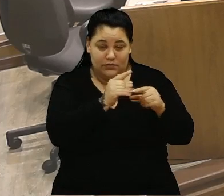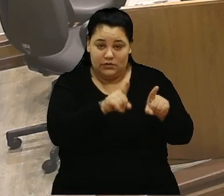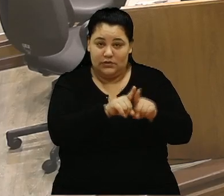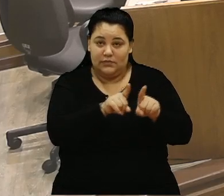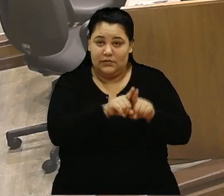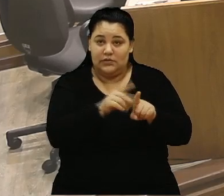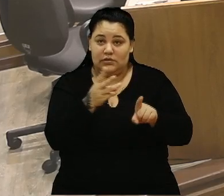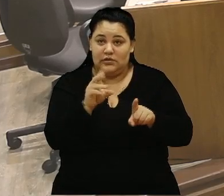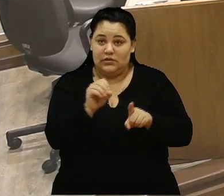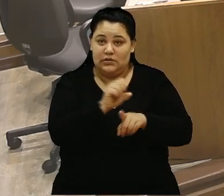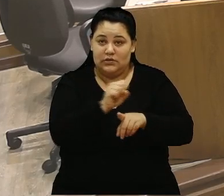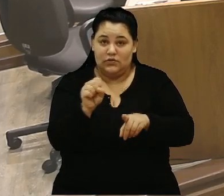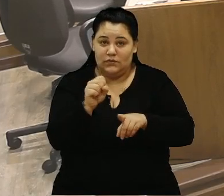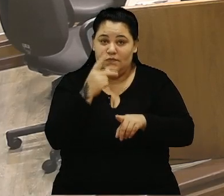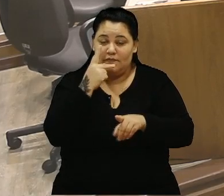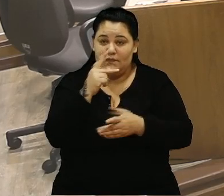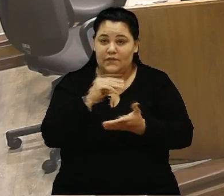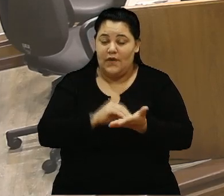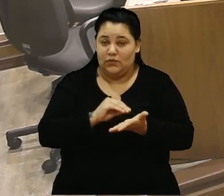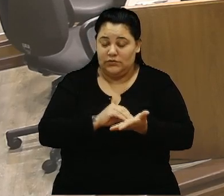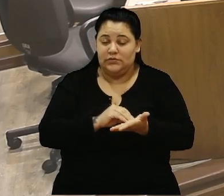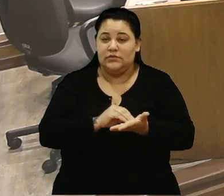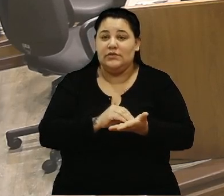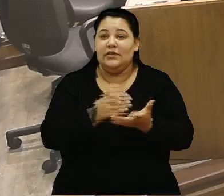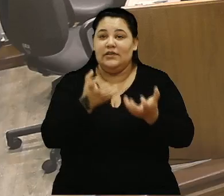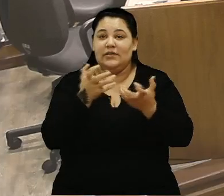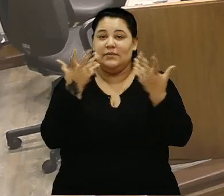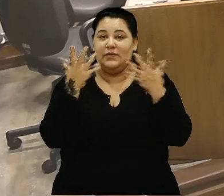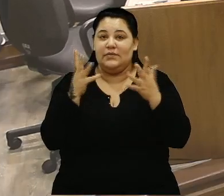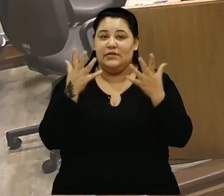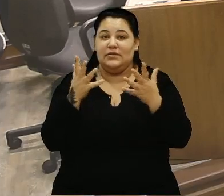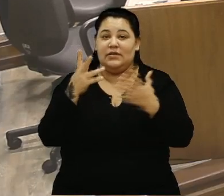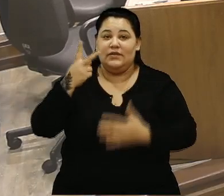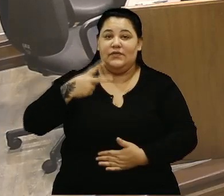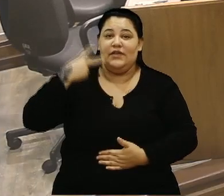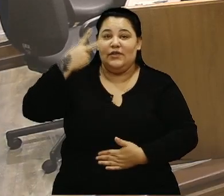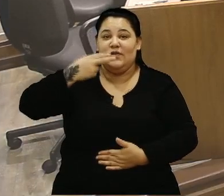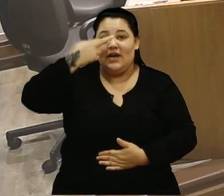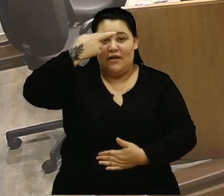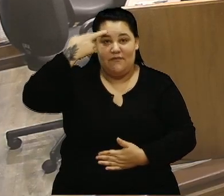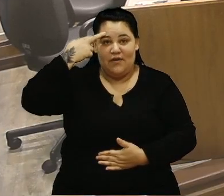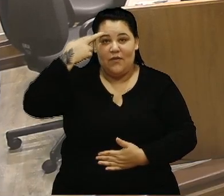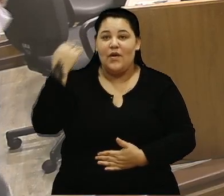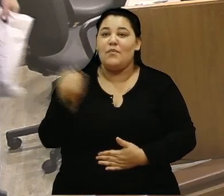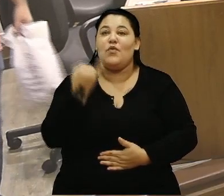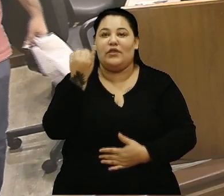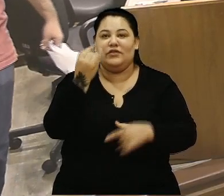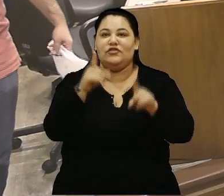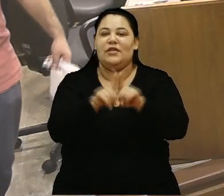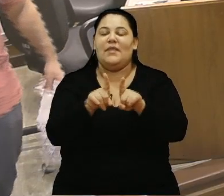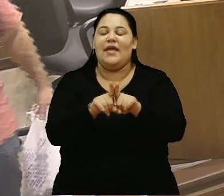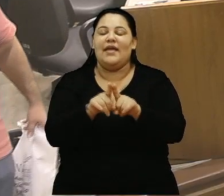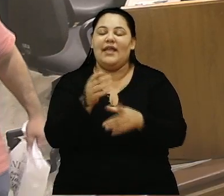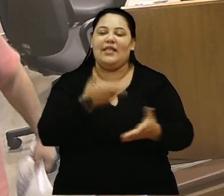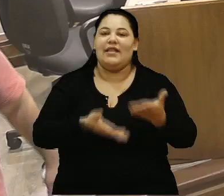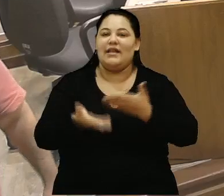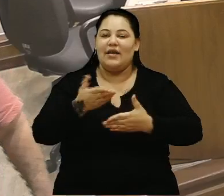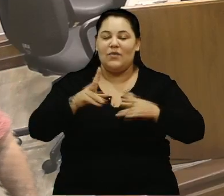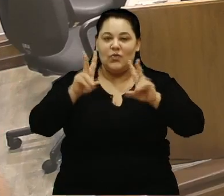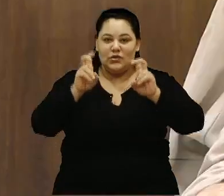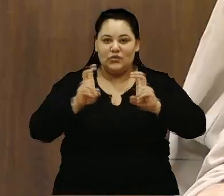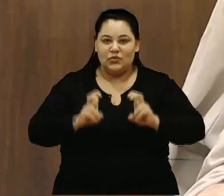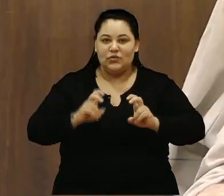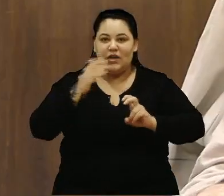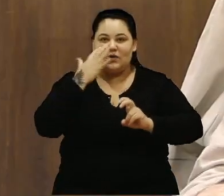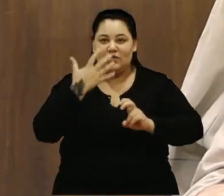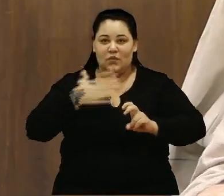restantes. Queria parabenizar o vereador Rafael Bueno pela fala, foi brilhante, e tratar de um tema que tem sido recorrente